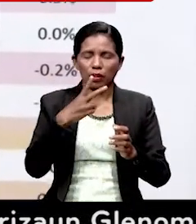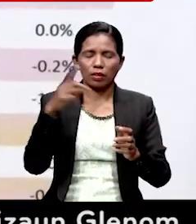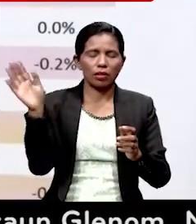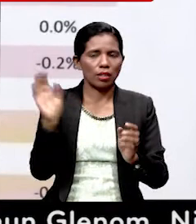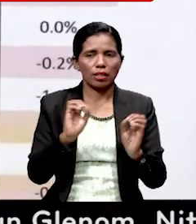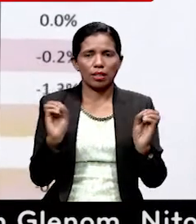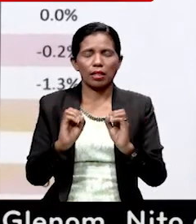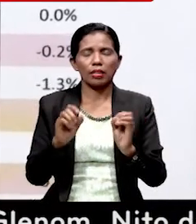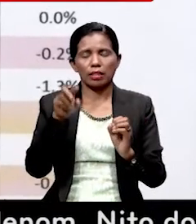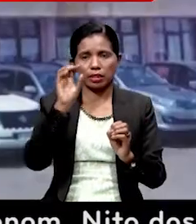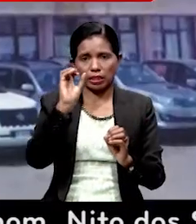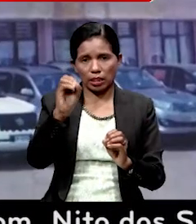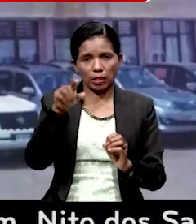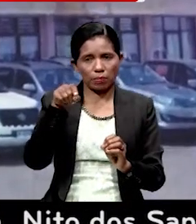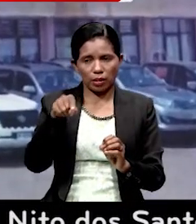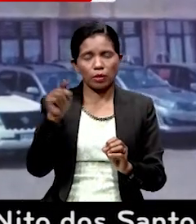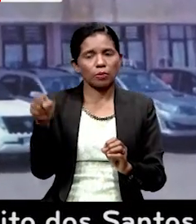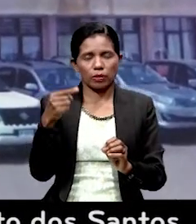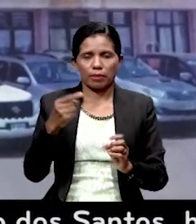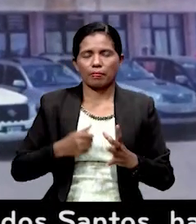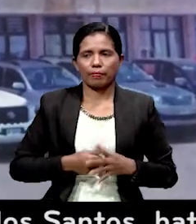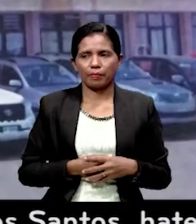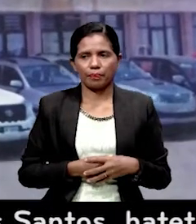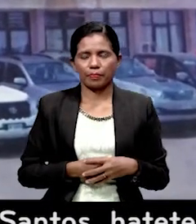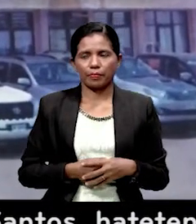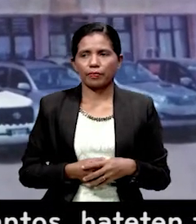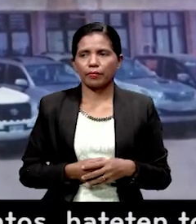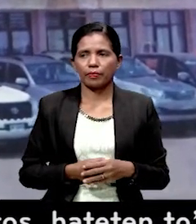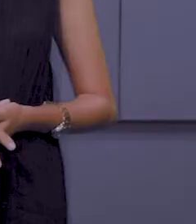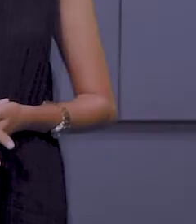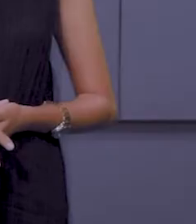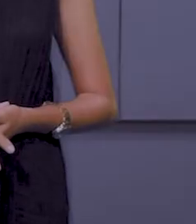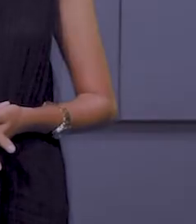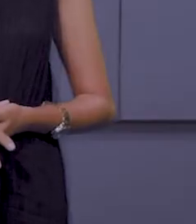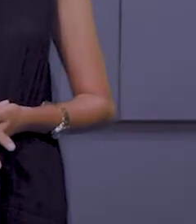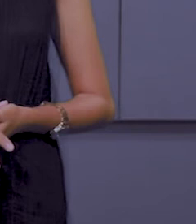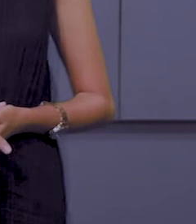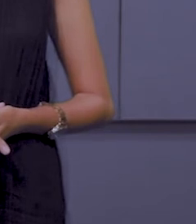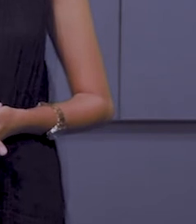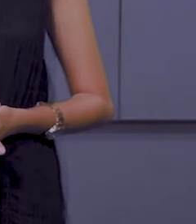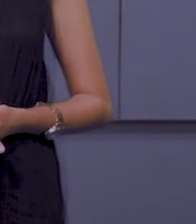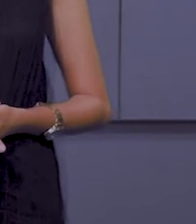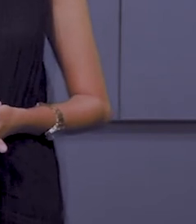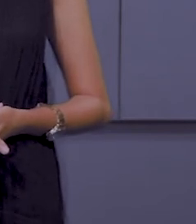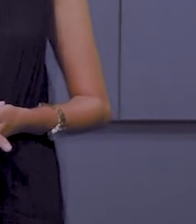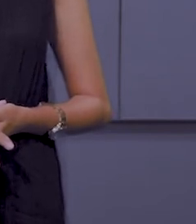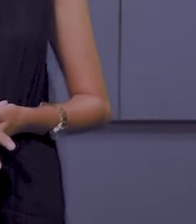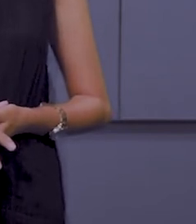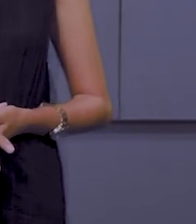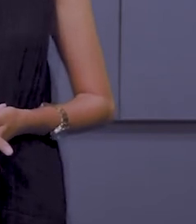0,8%. Felicitas Vozes, Jaime dos Santos, GMN. Kita harus subscribe, nuhannya